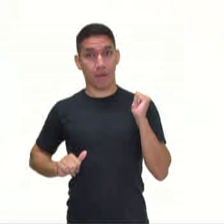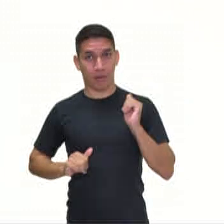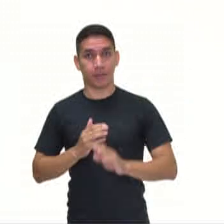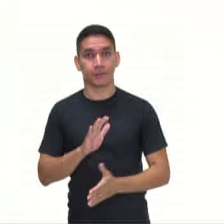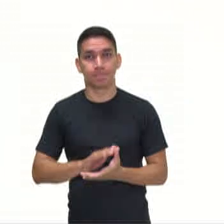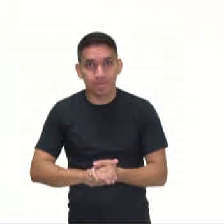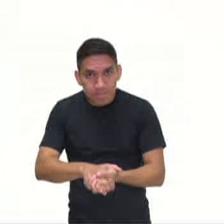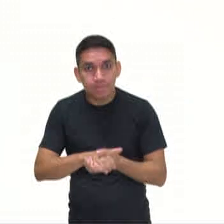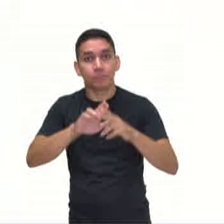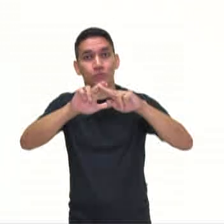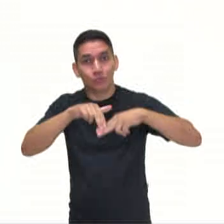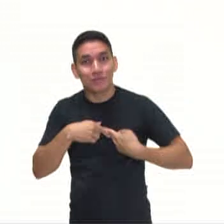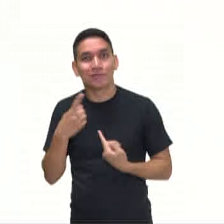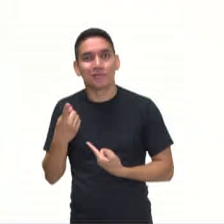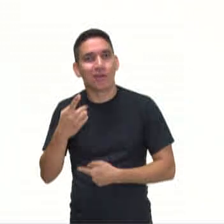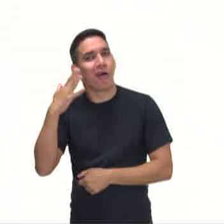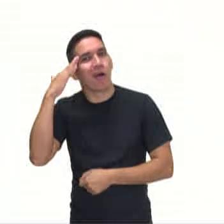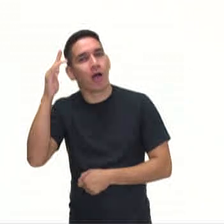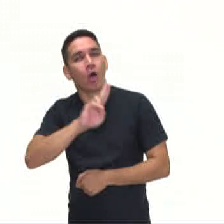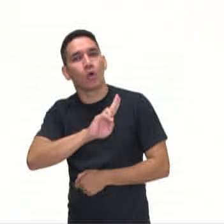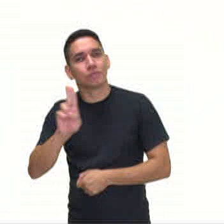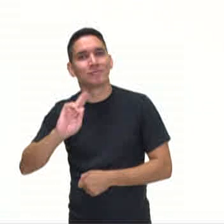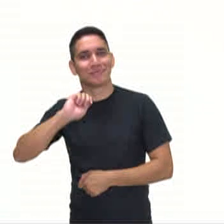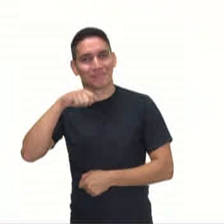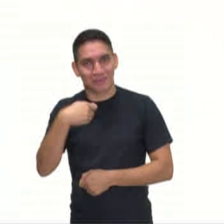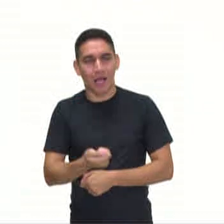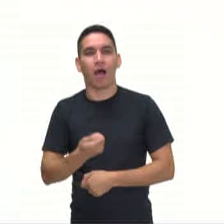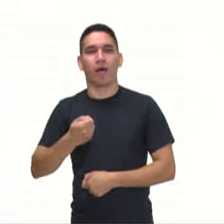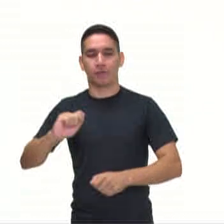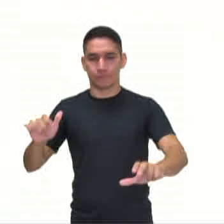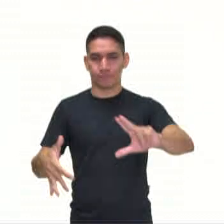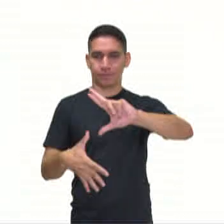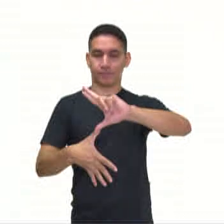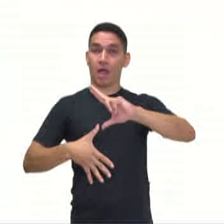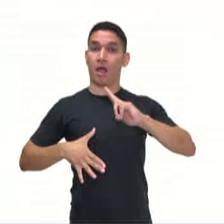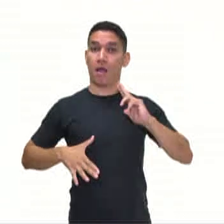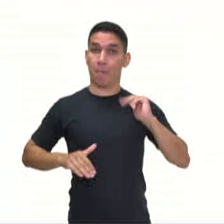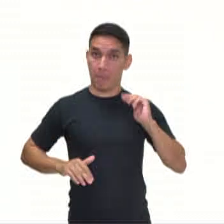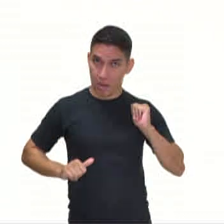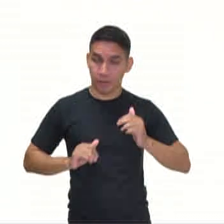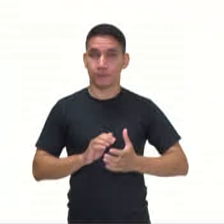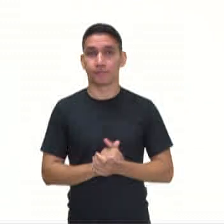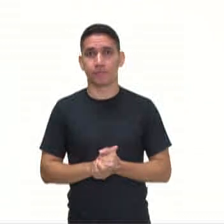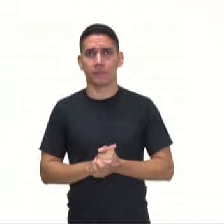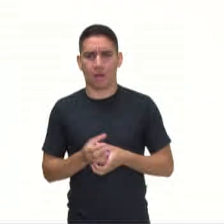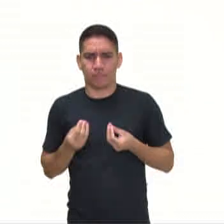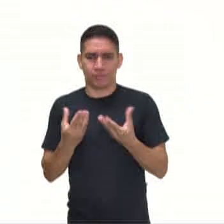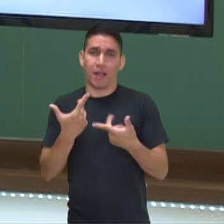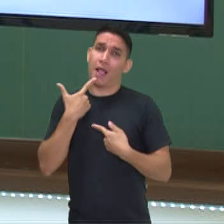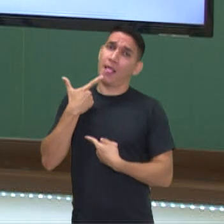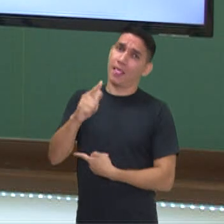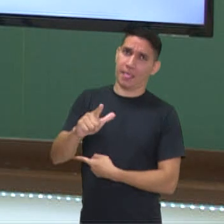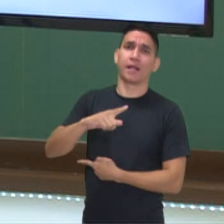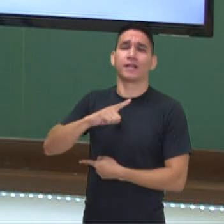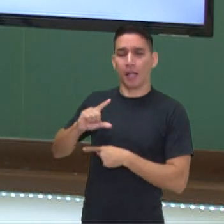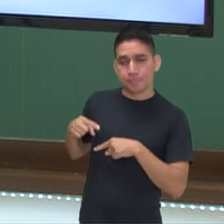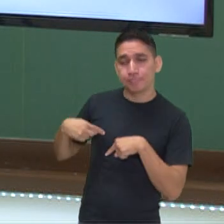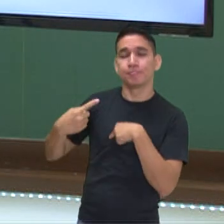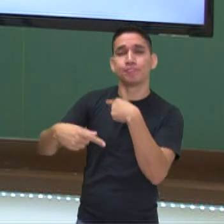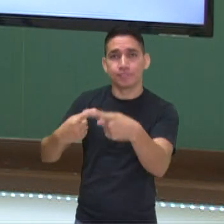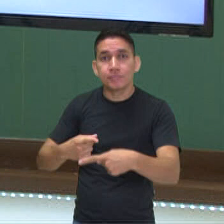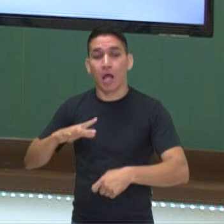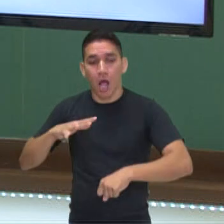sendo conhecida, portanto, como América Espanhola. A colonização deixou como herança a língua, né? Esses países que